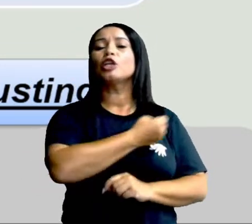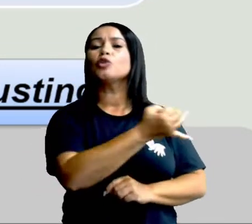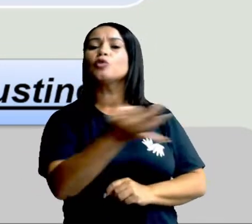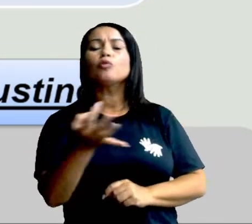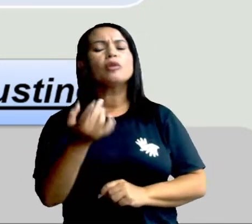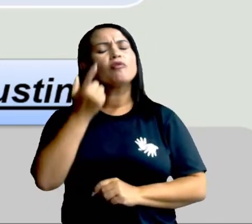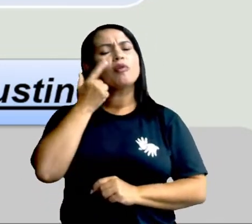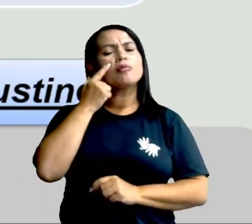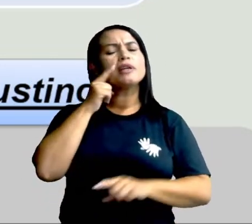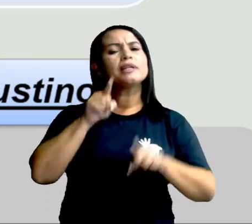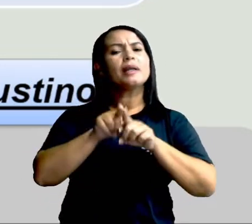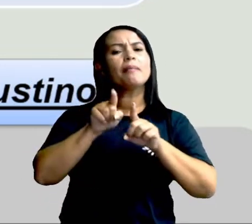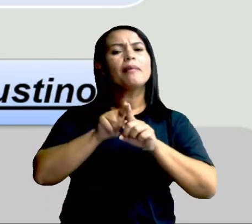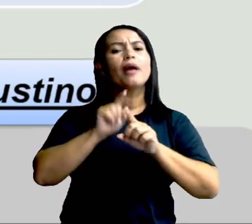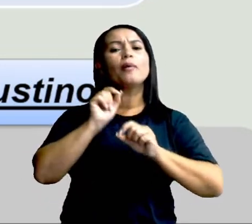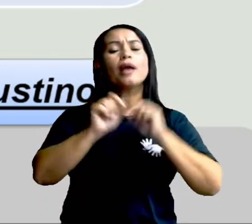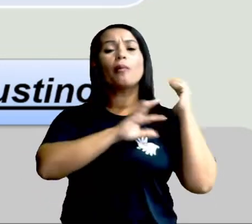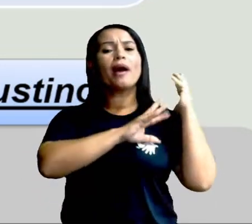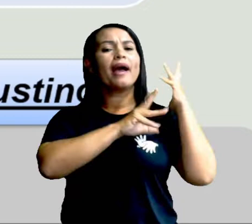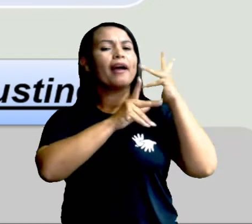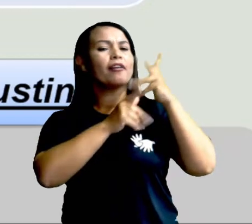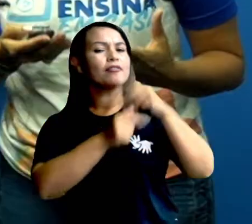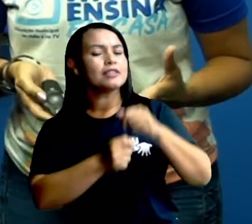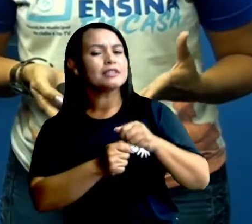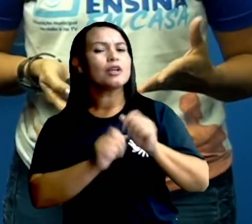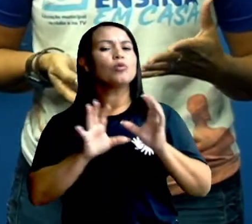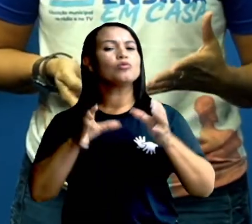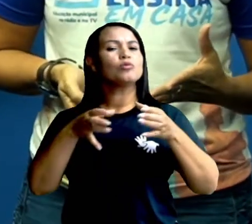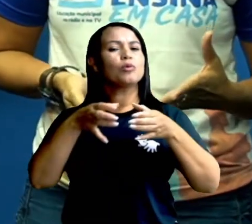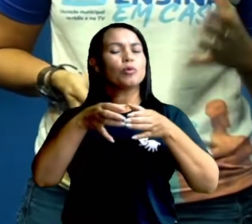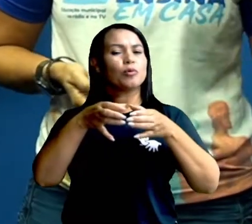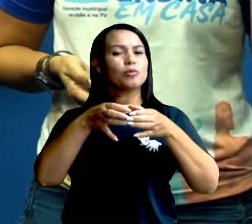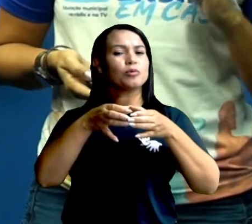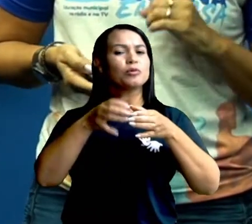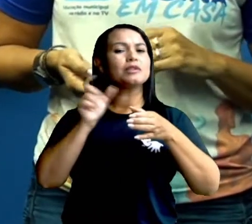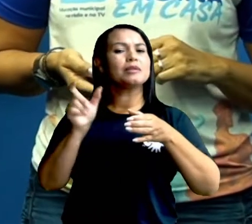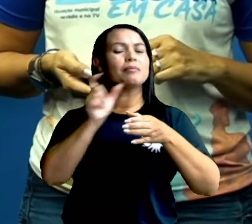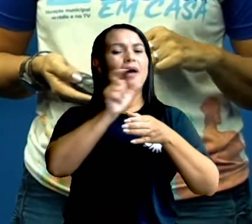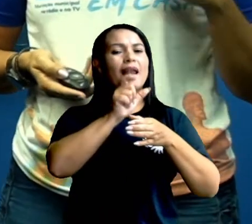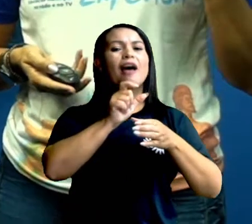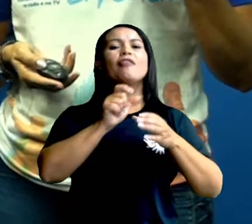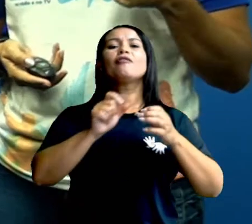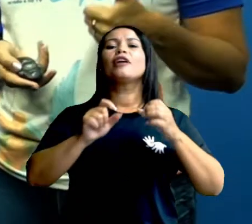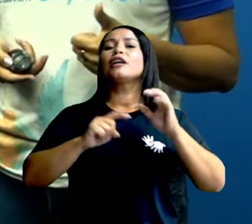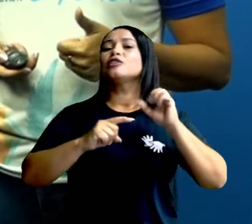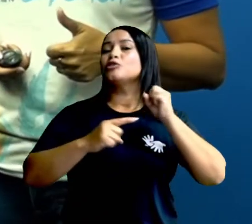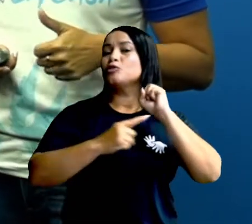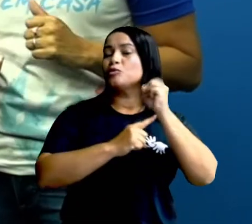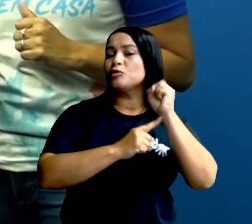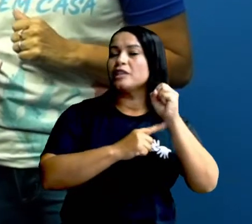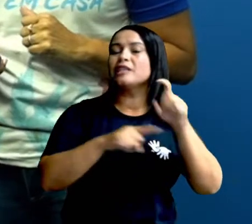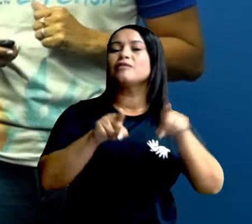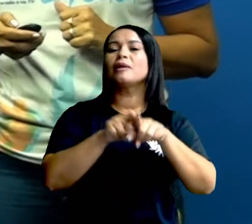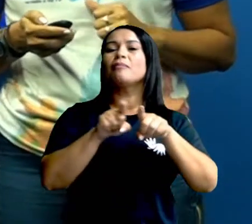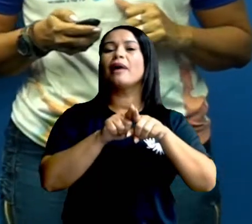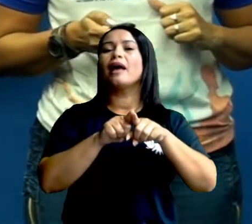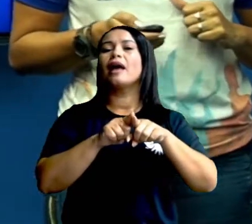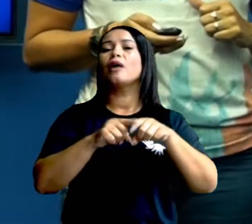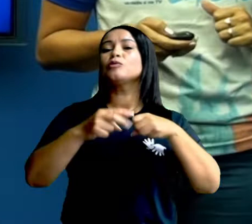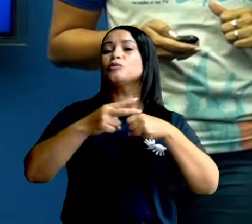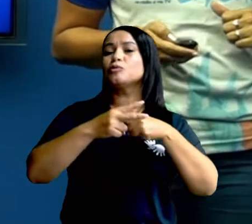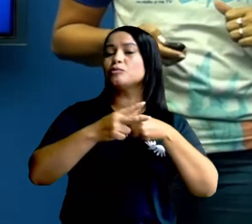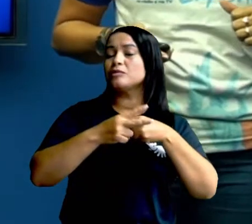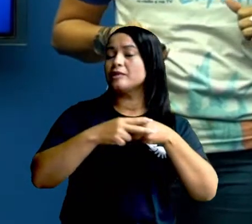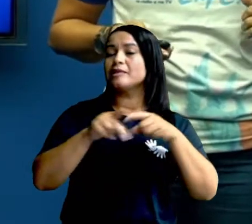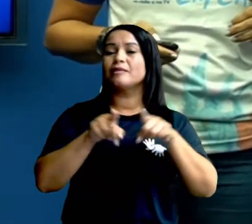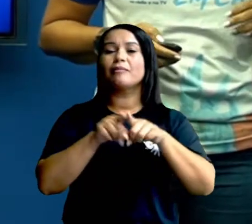que uma revisão das classes de palavras substantivo, adjetivo e artigo,